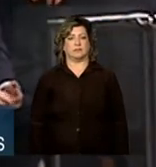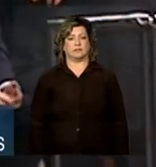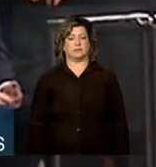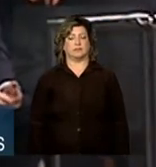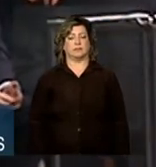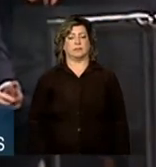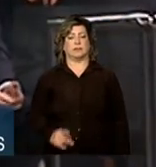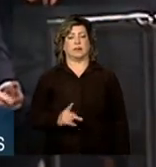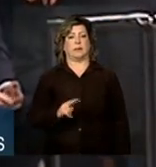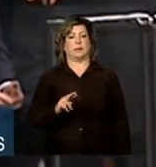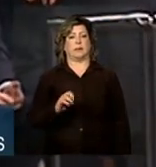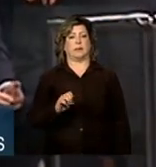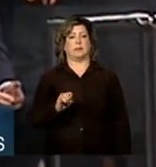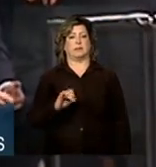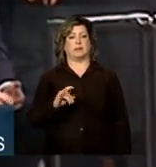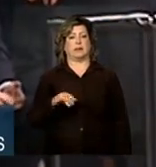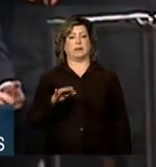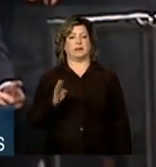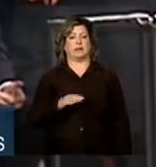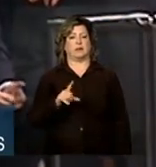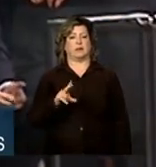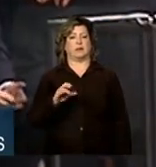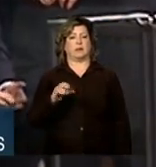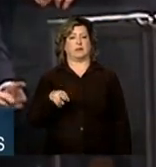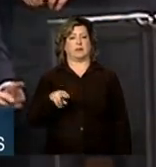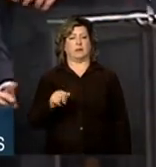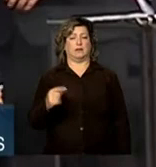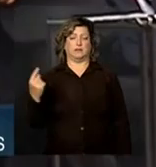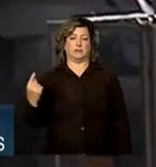Presidente Lucena, Rejane Maria Stoffel.